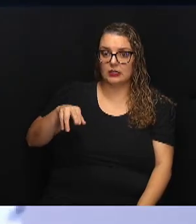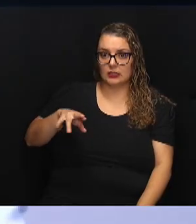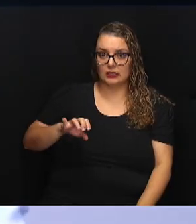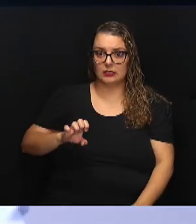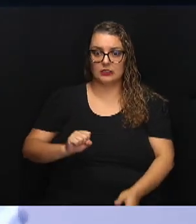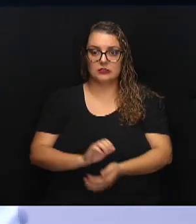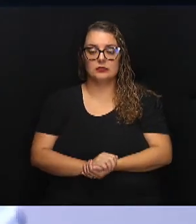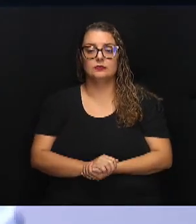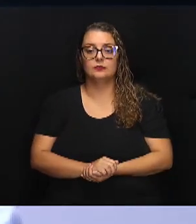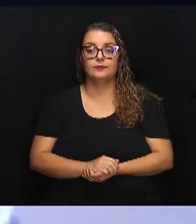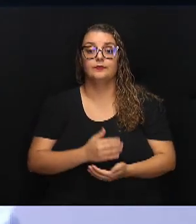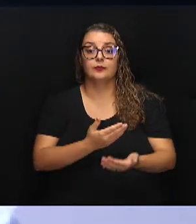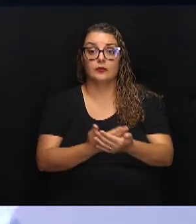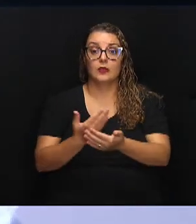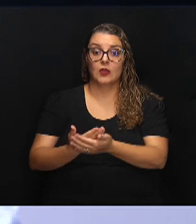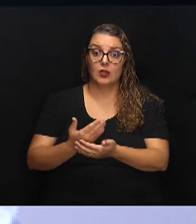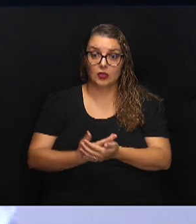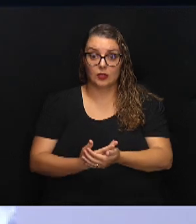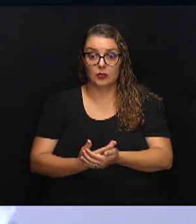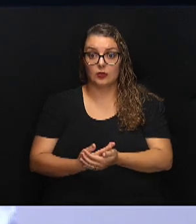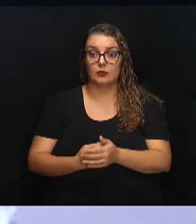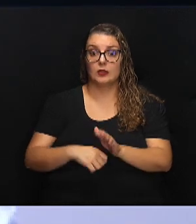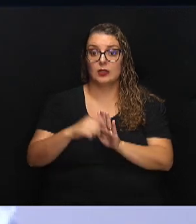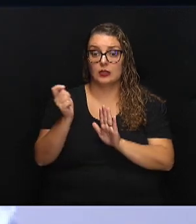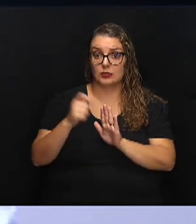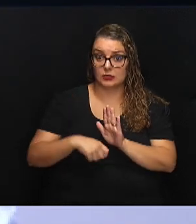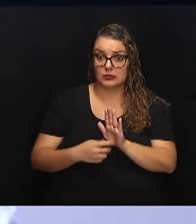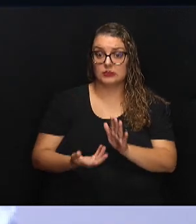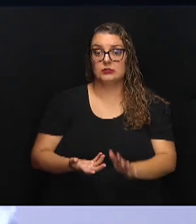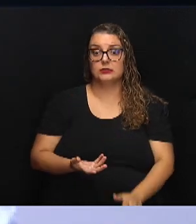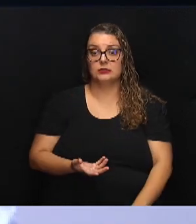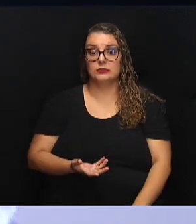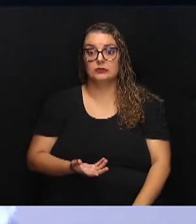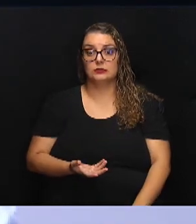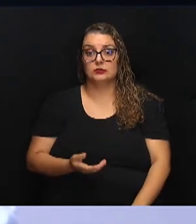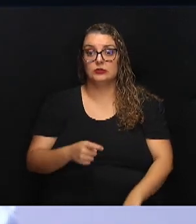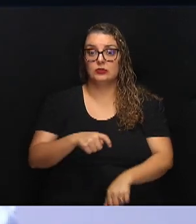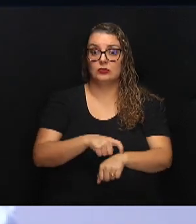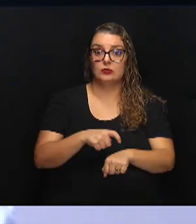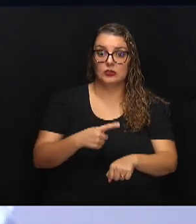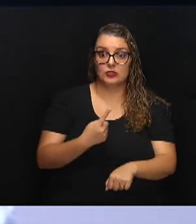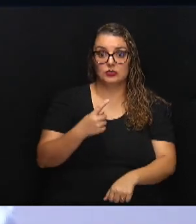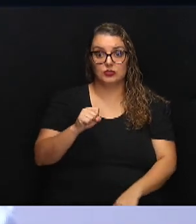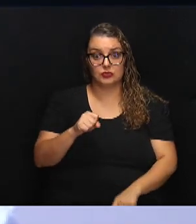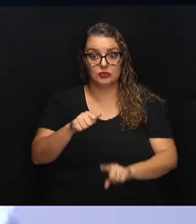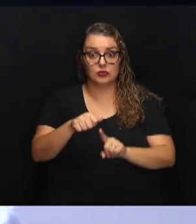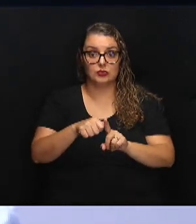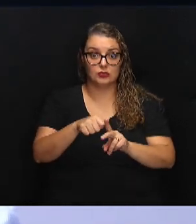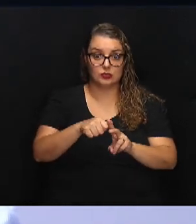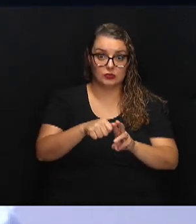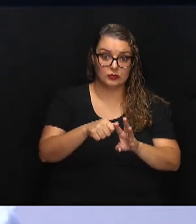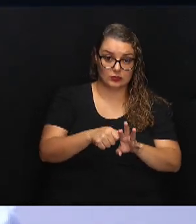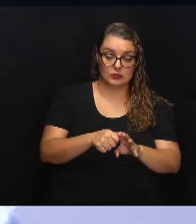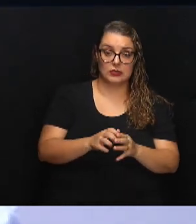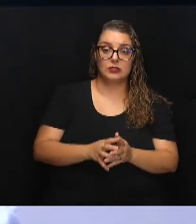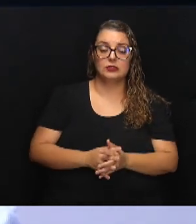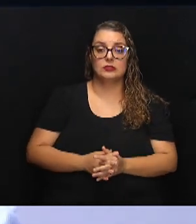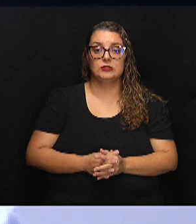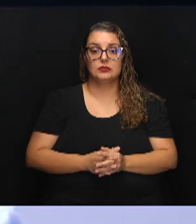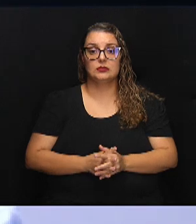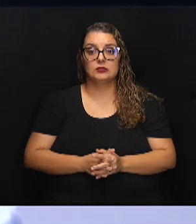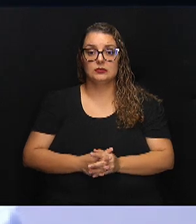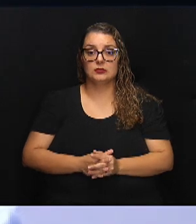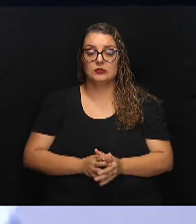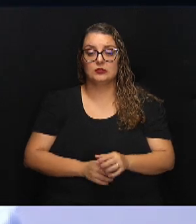O estudo está previsto para ser executado ali num período de 18 meses. Vão